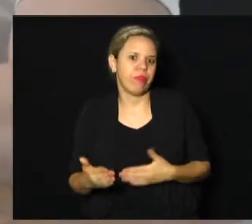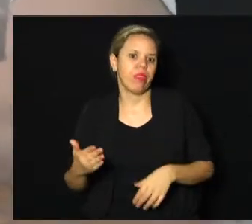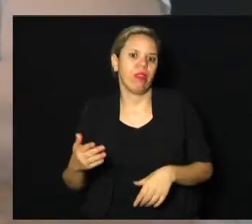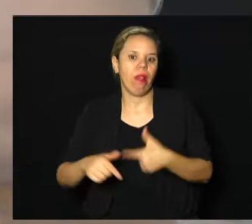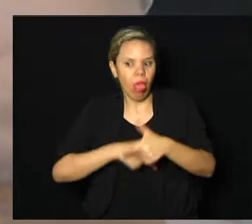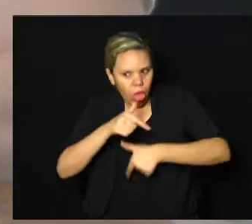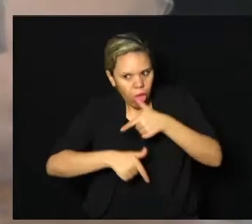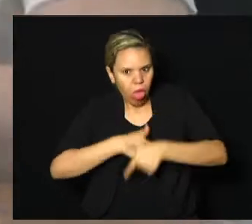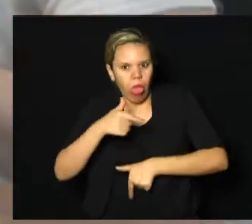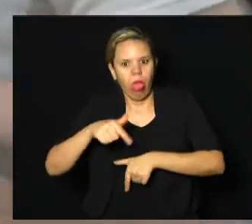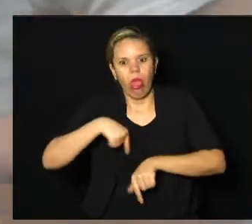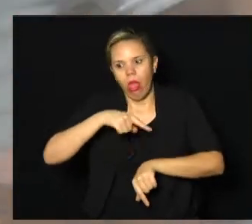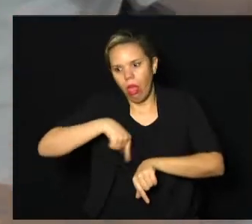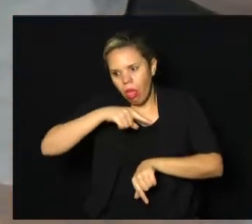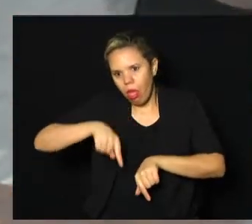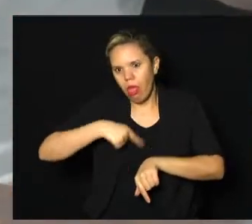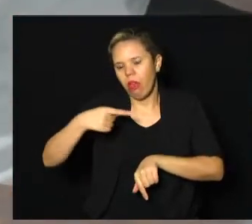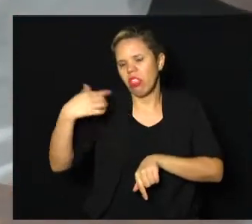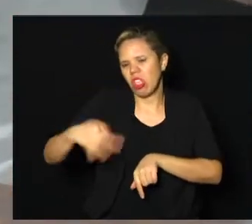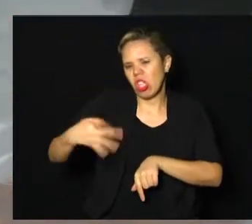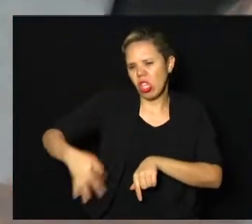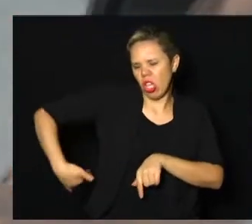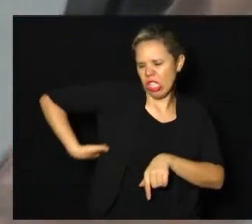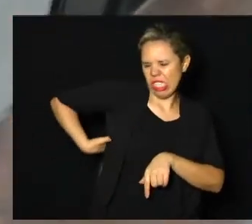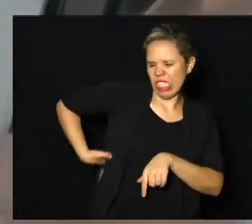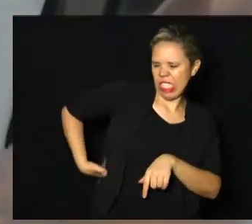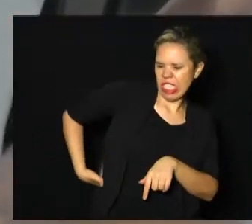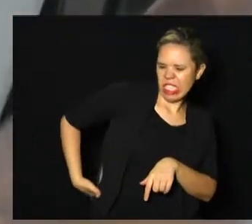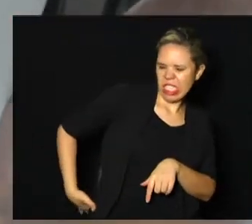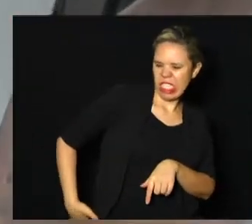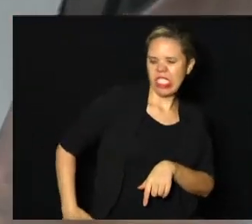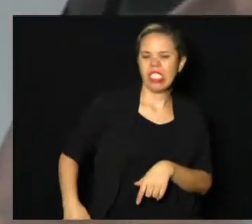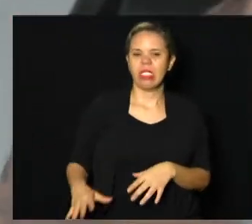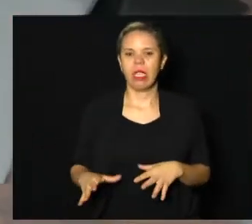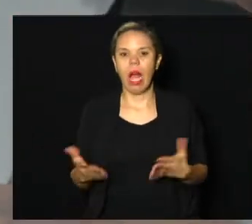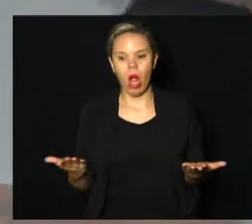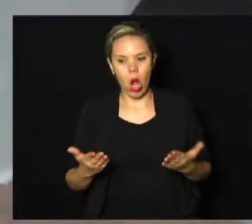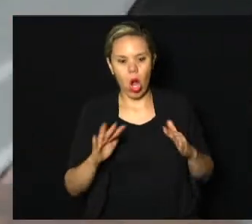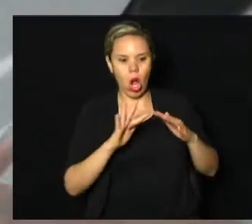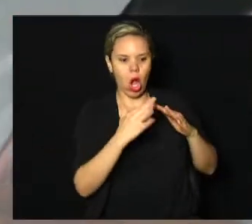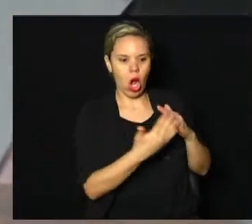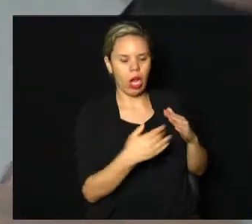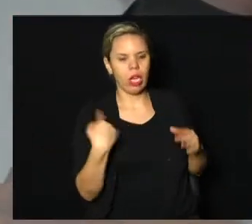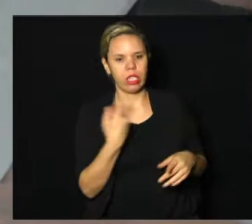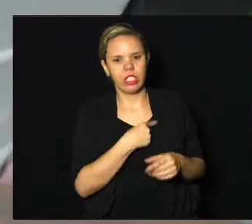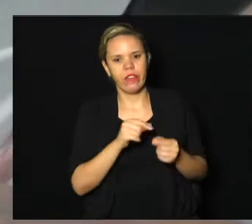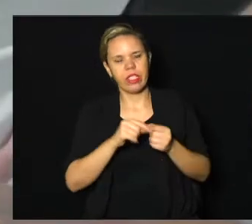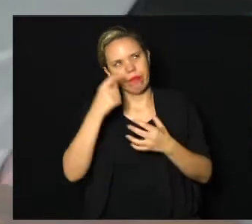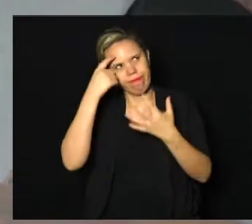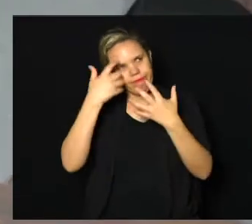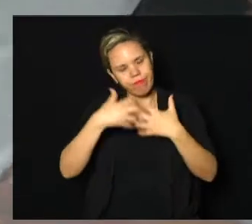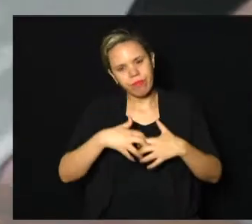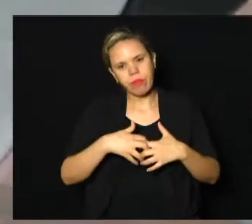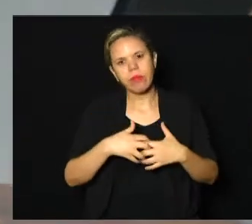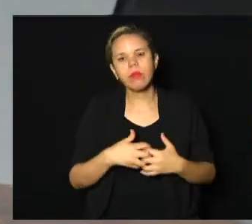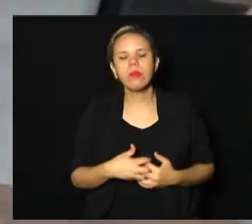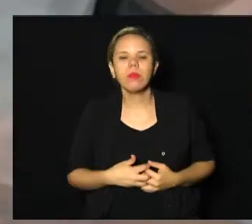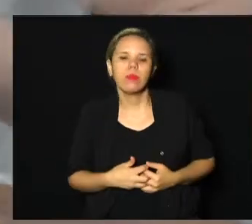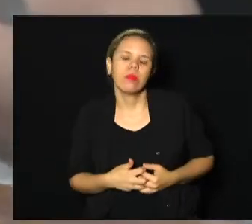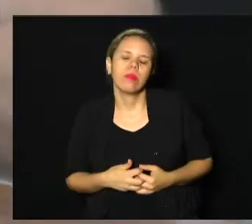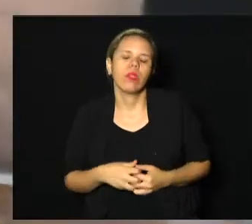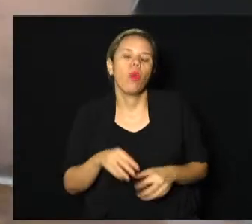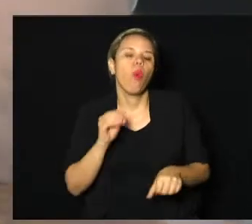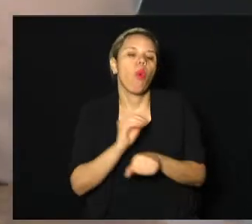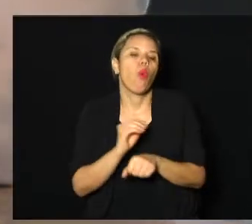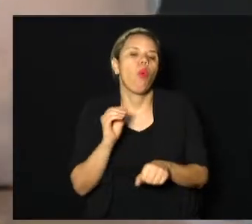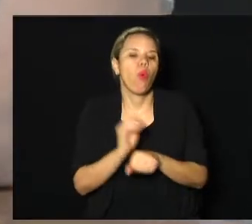de cervical, sobrecarga de lombar. Acho que a quarentena é uma hora boa até para a gente fazer essa reflexão, né? De cuidado